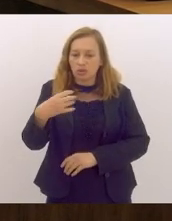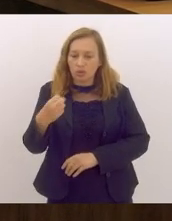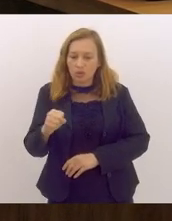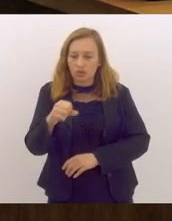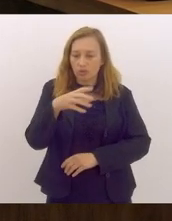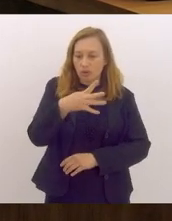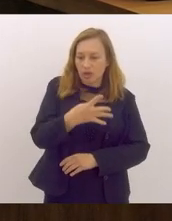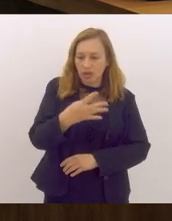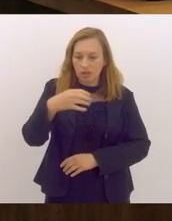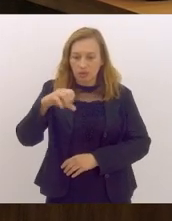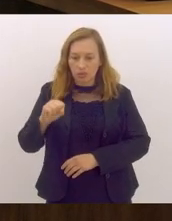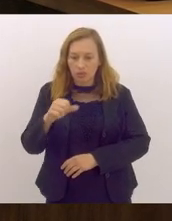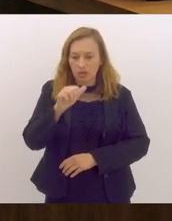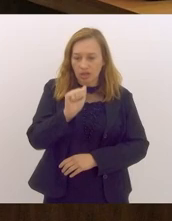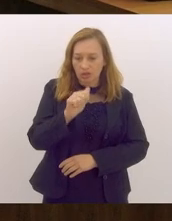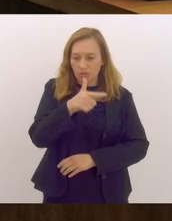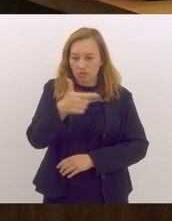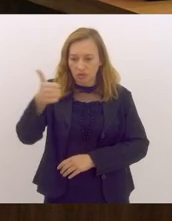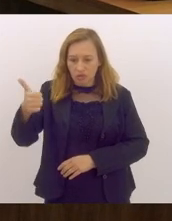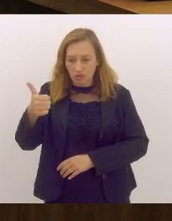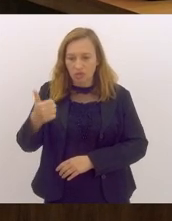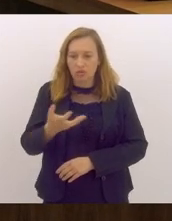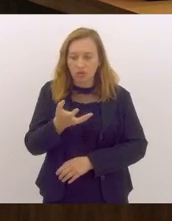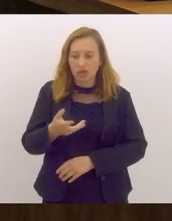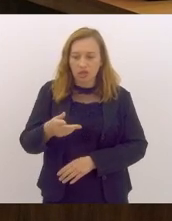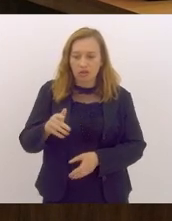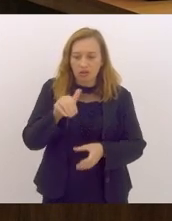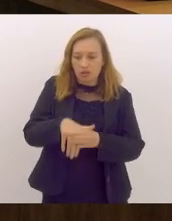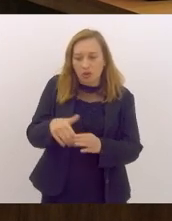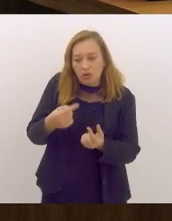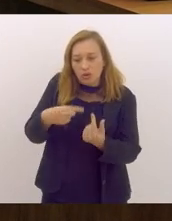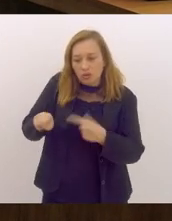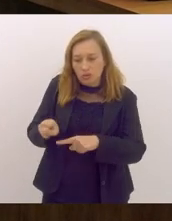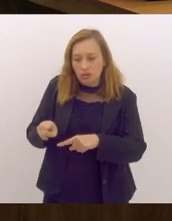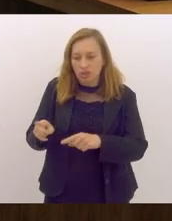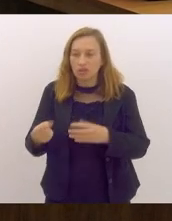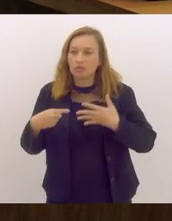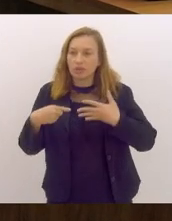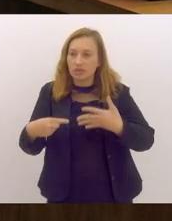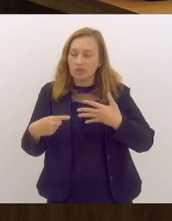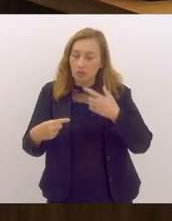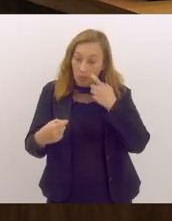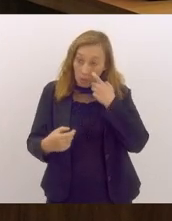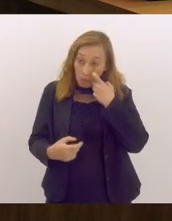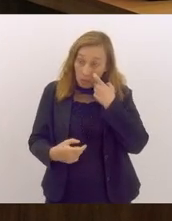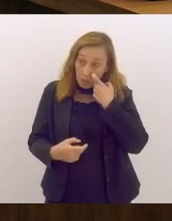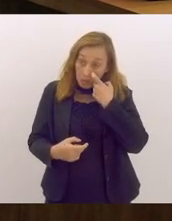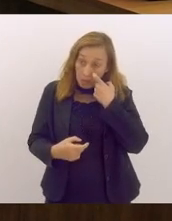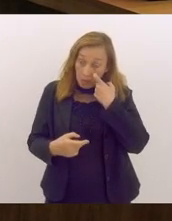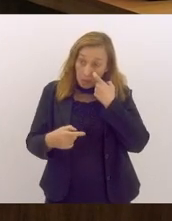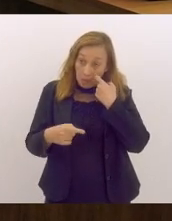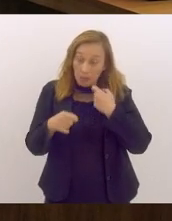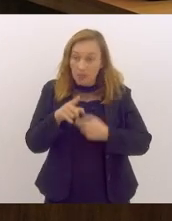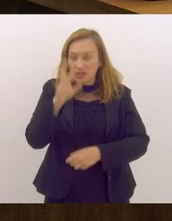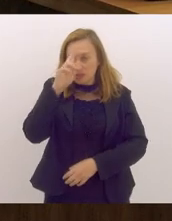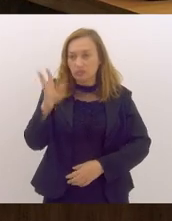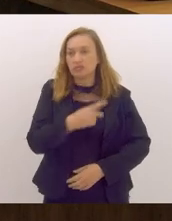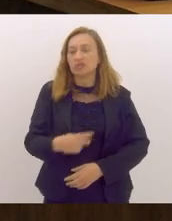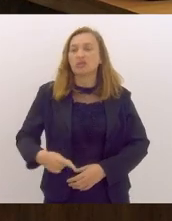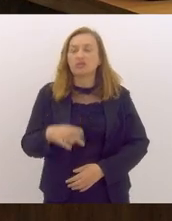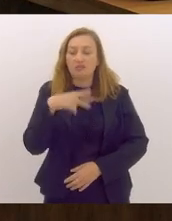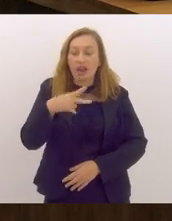de 2022, eu quero consignar voto contrário da bancada do PSOL. E aqui, senhor presidente,